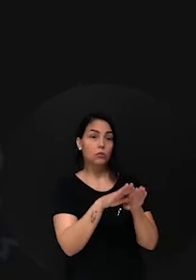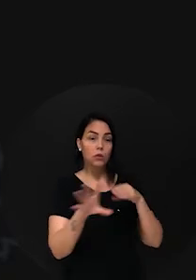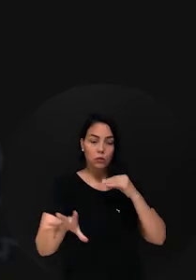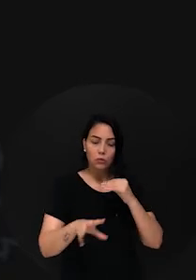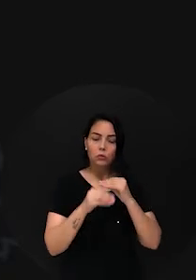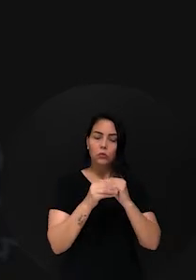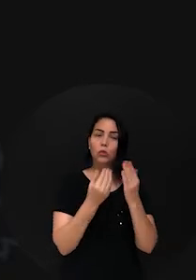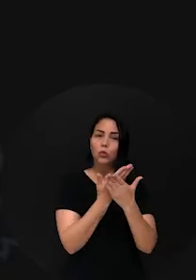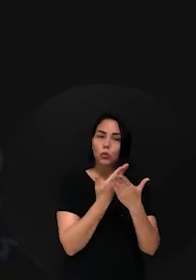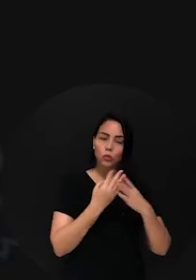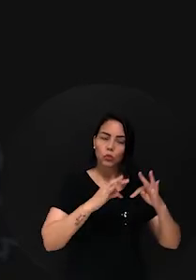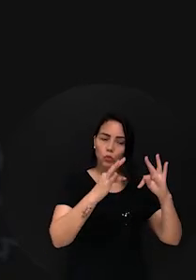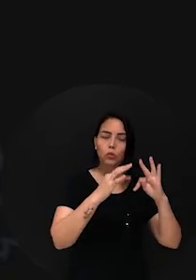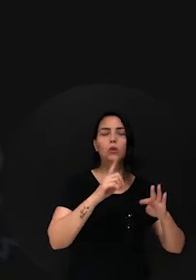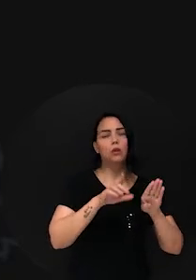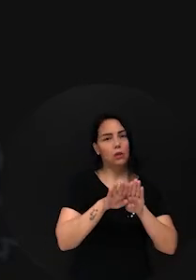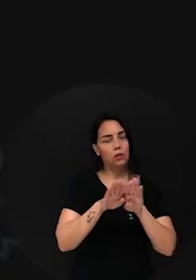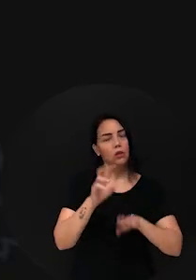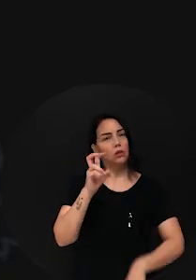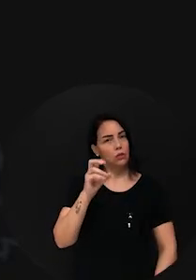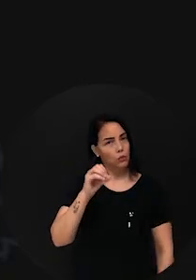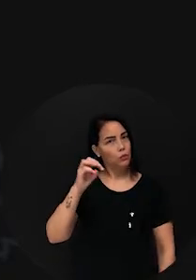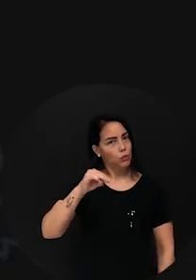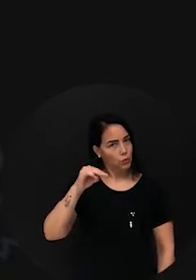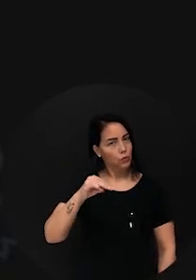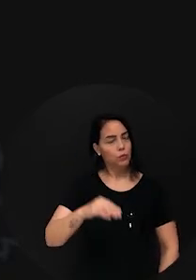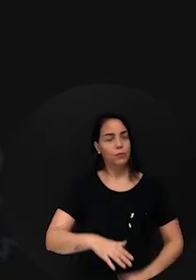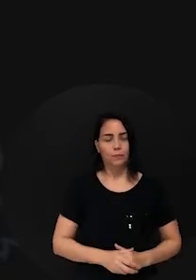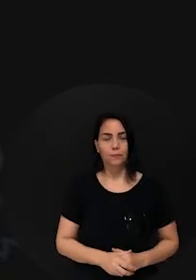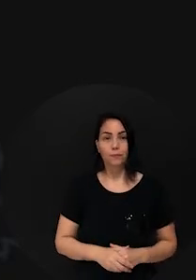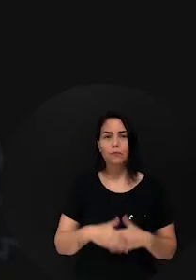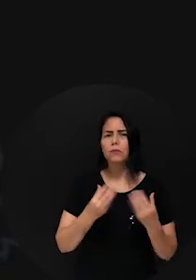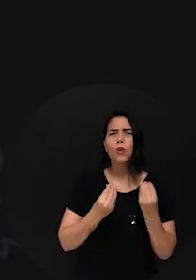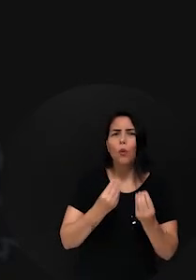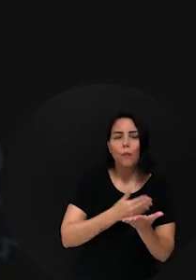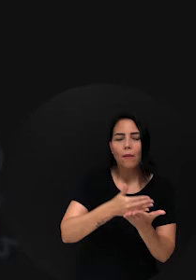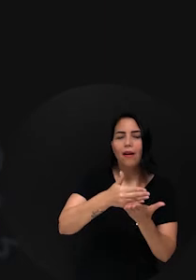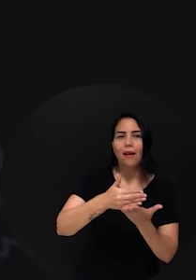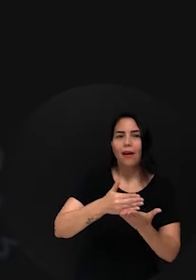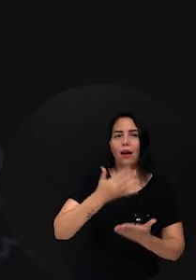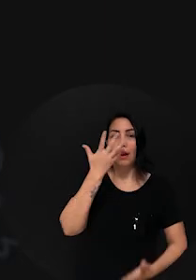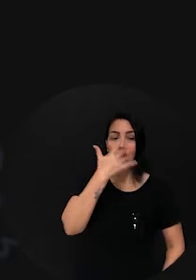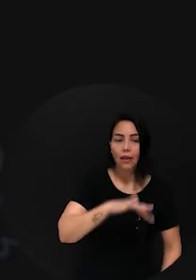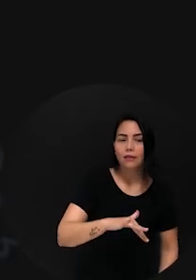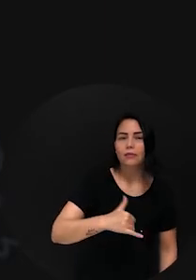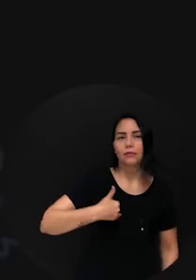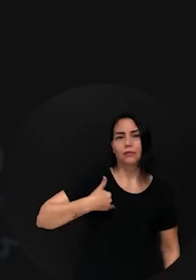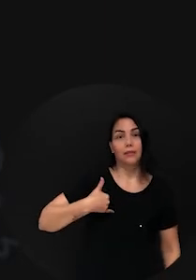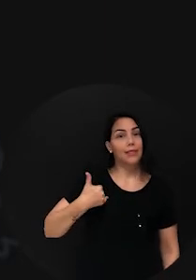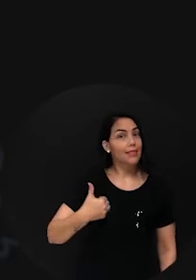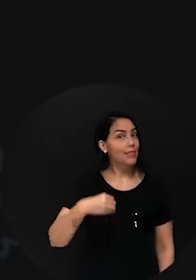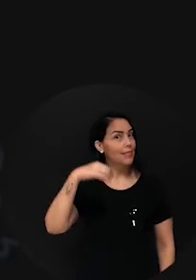10 anos, a idade mínima, né? A partir dos 10 anos completos, né? Então a criança já tem que ter 10 anos esse ano.